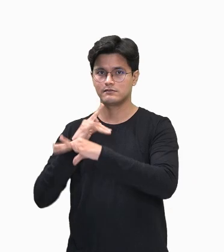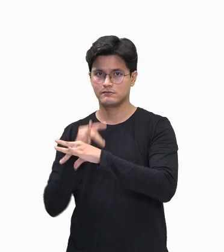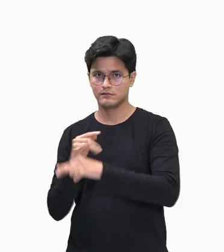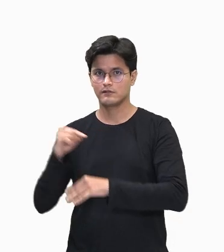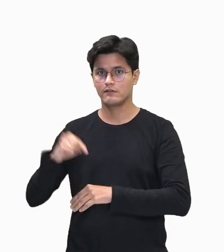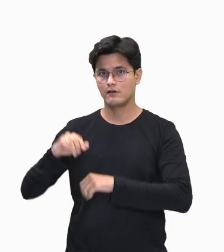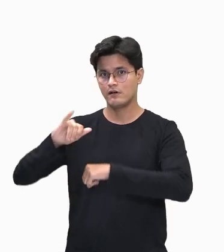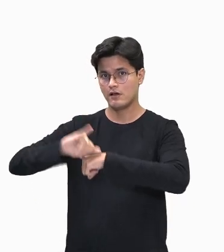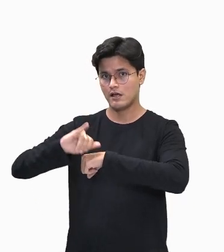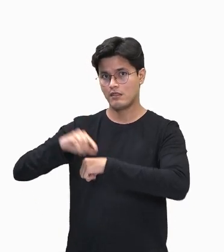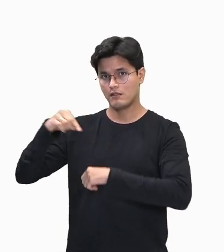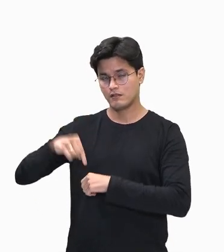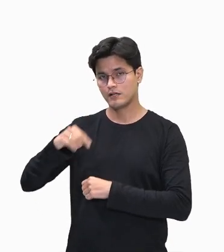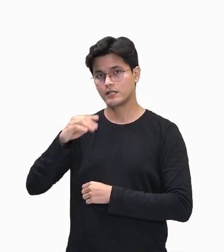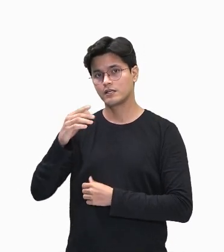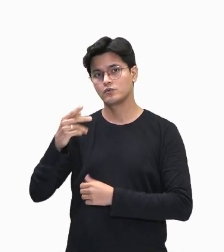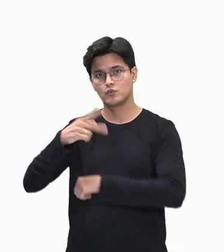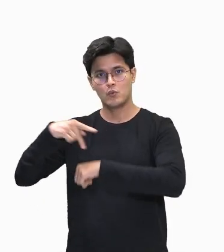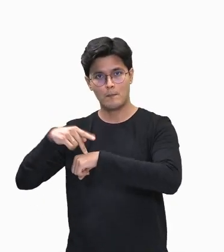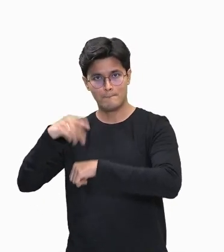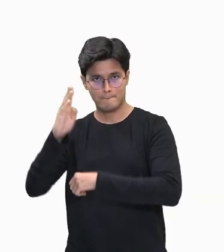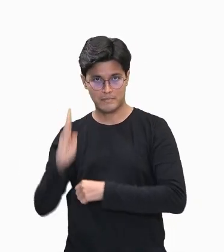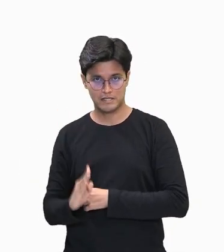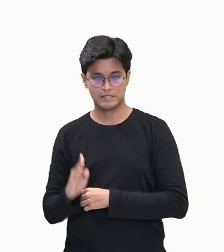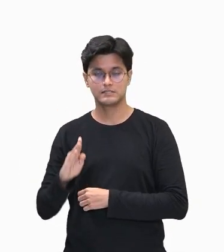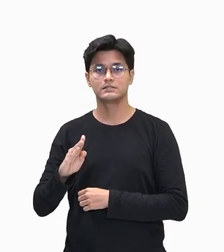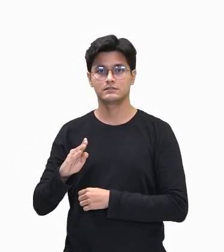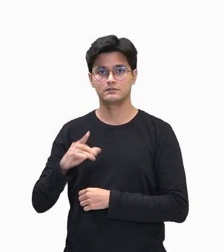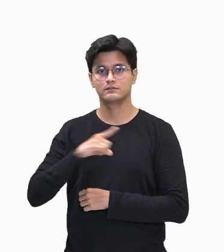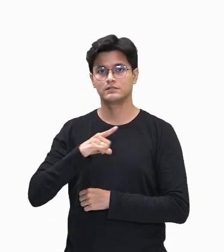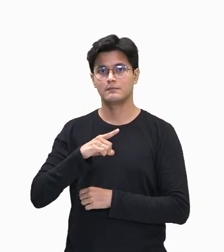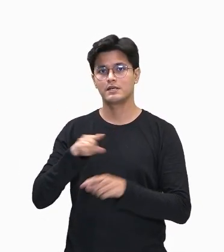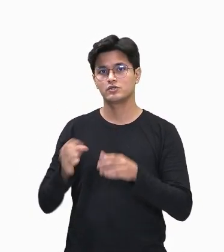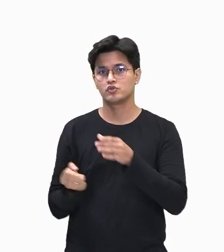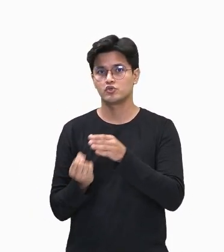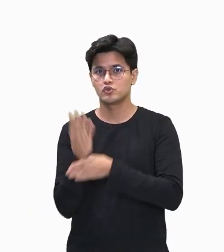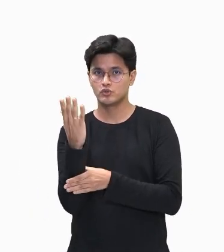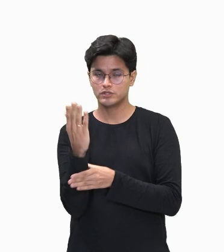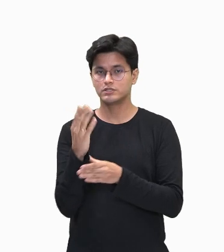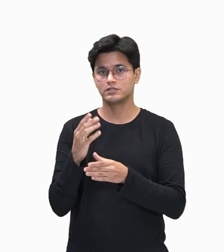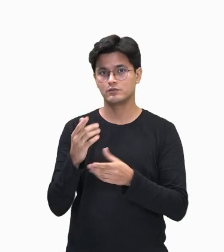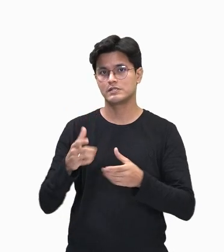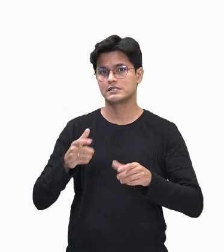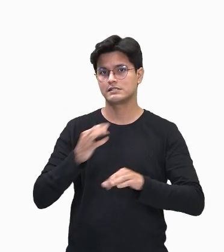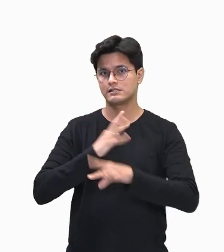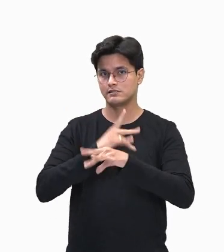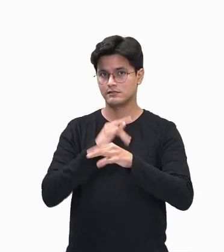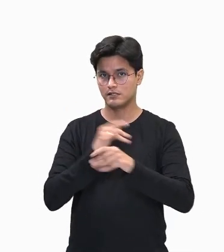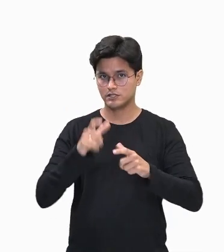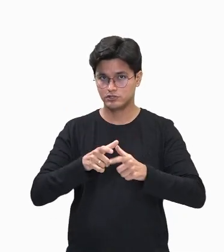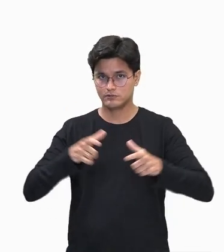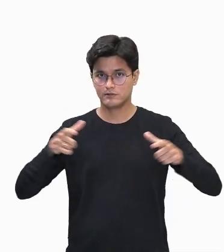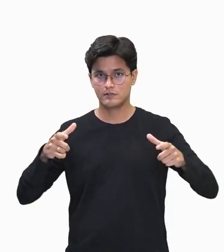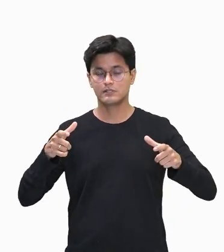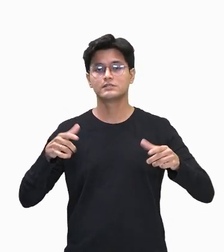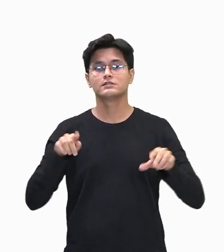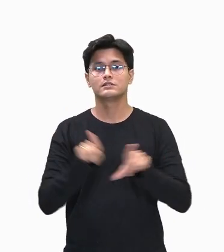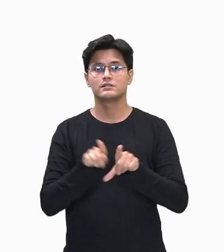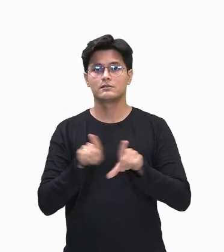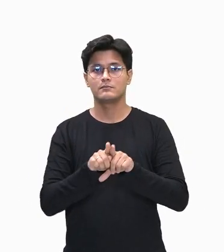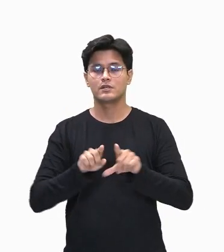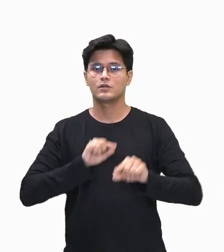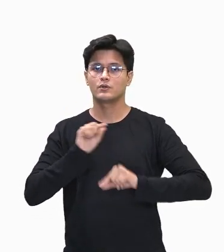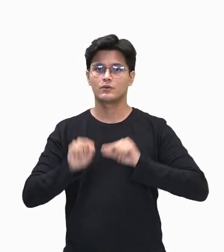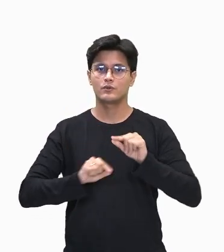aí a formação das metrópoles nacionais, Nós temos aí